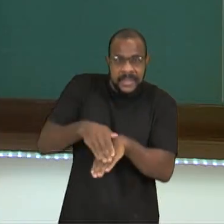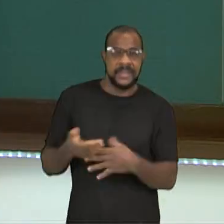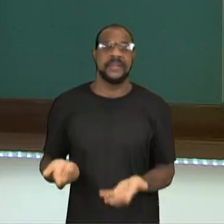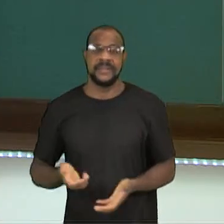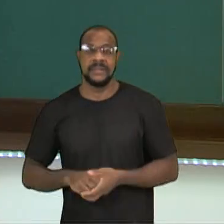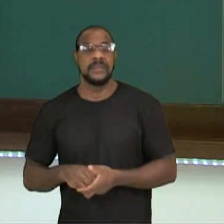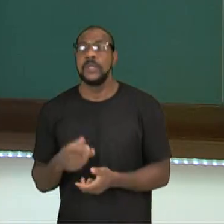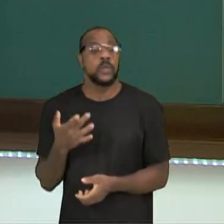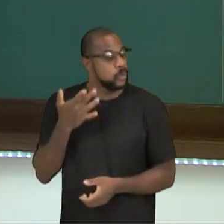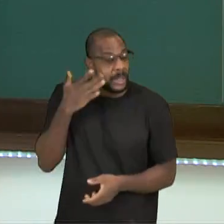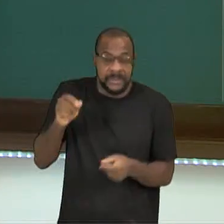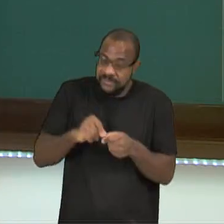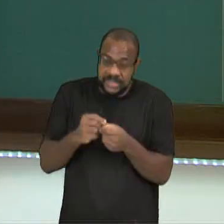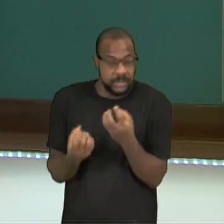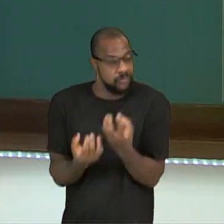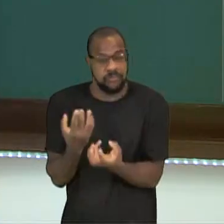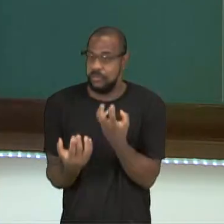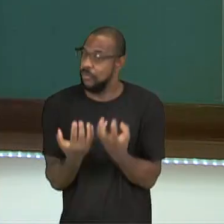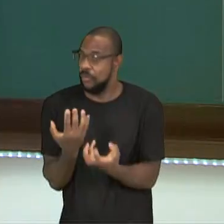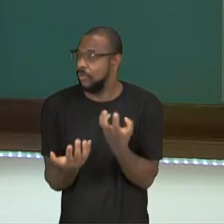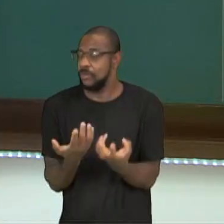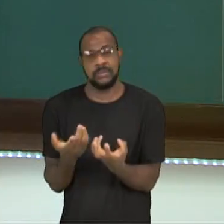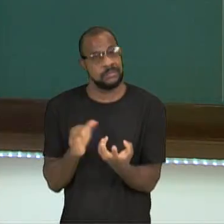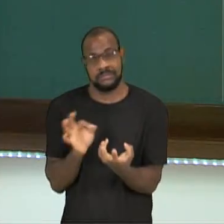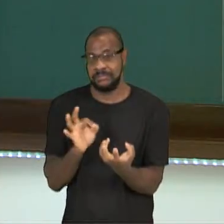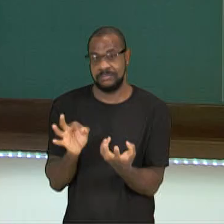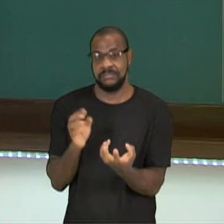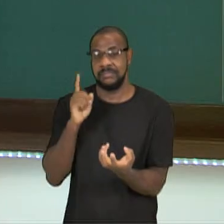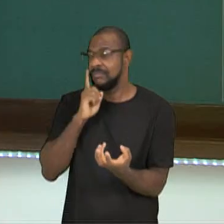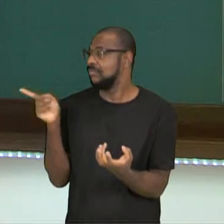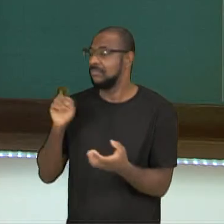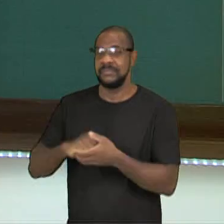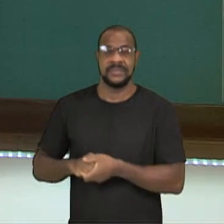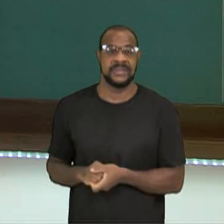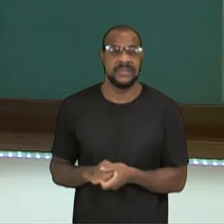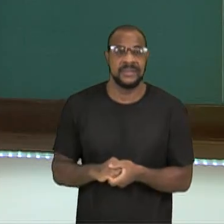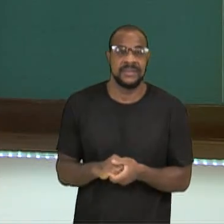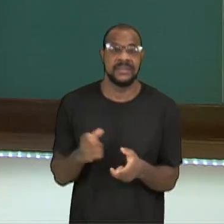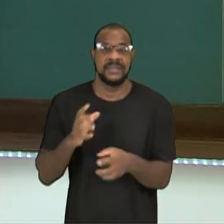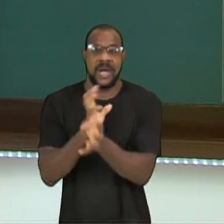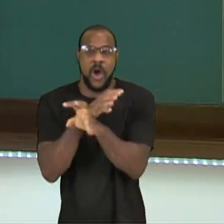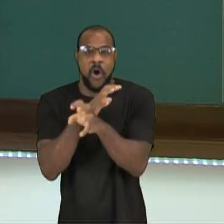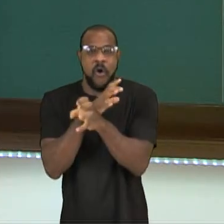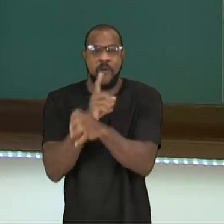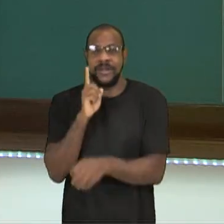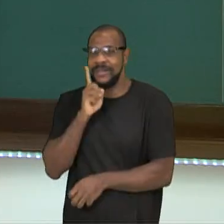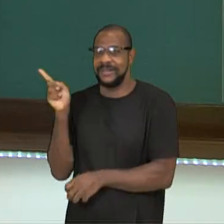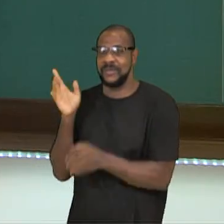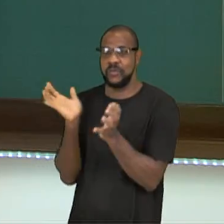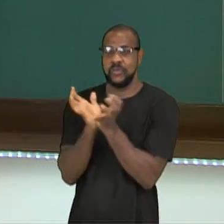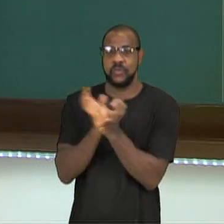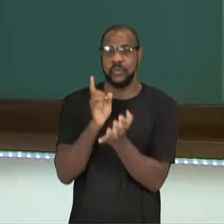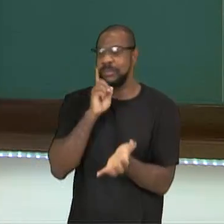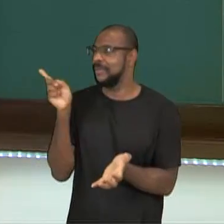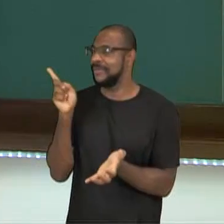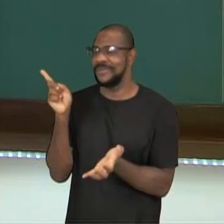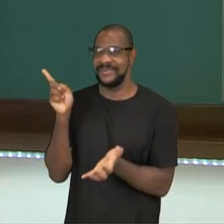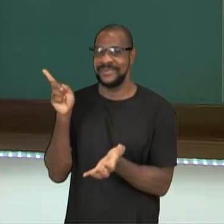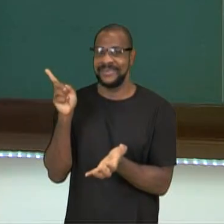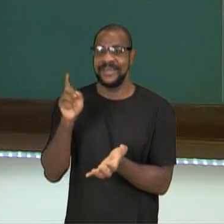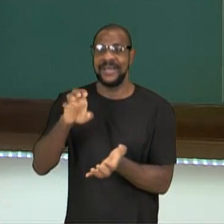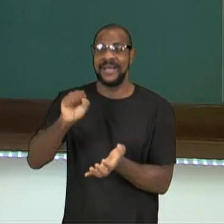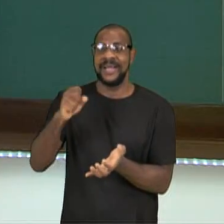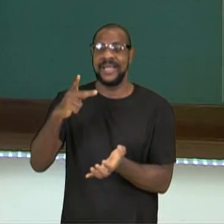Não sabia fazer fogo, e era bem primitivão. Aqui, ó, um fóssil de um Homo habilis encontrado na África, né? E